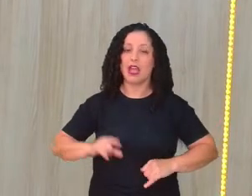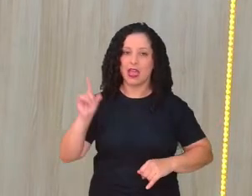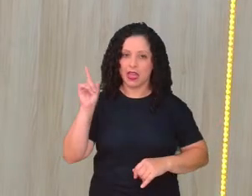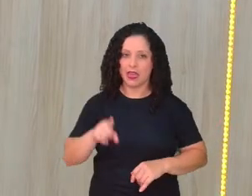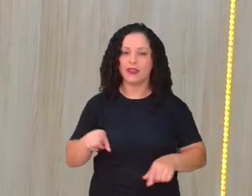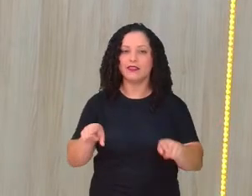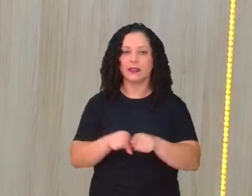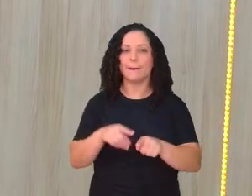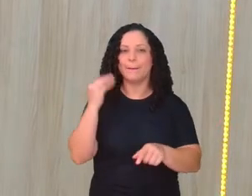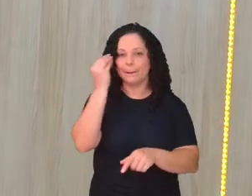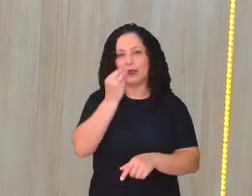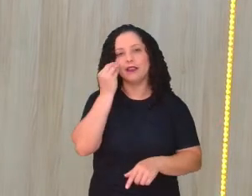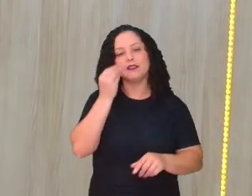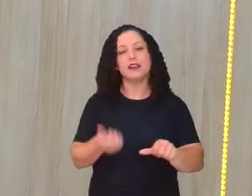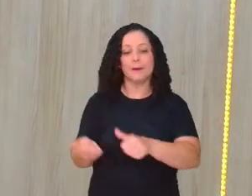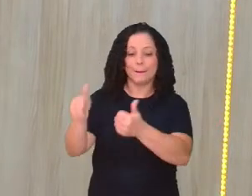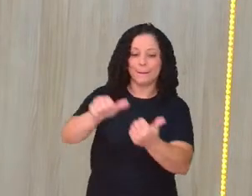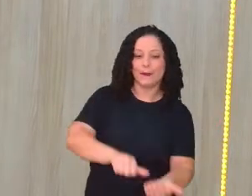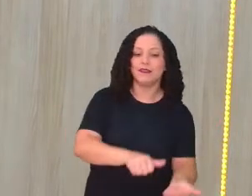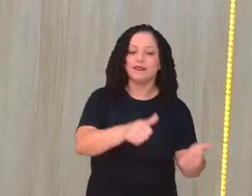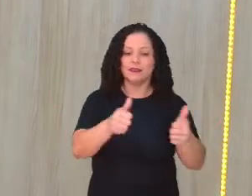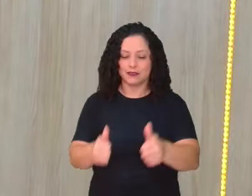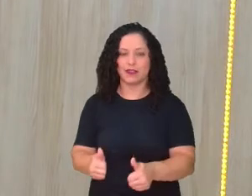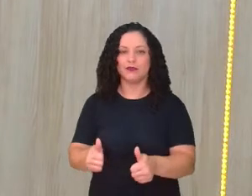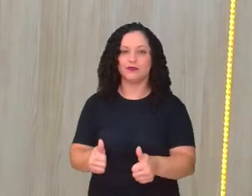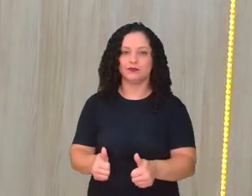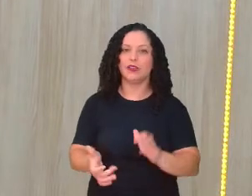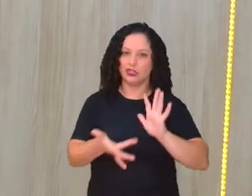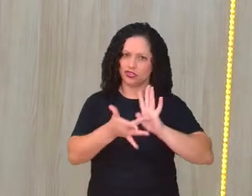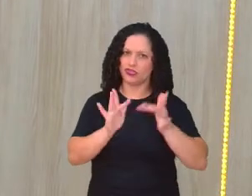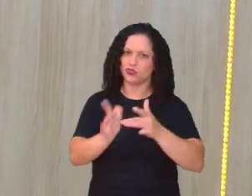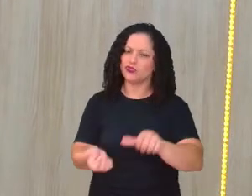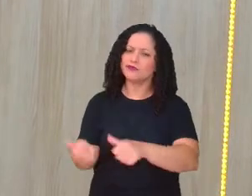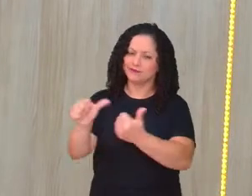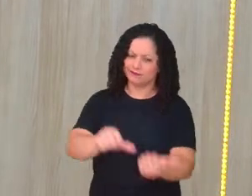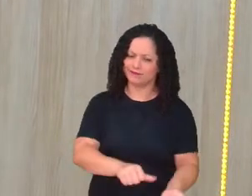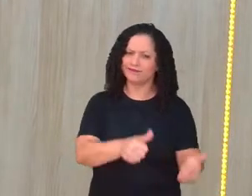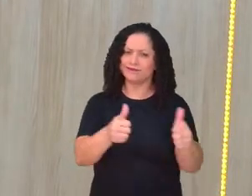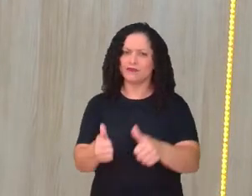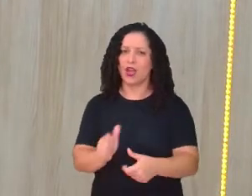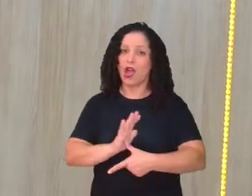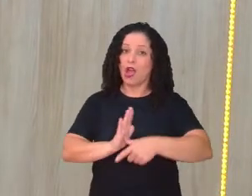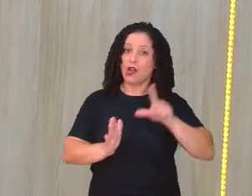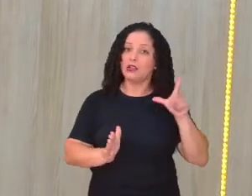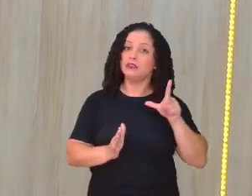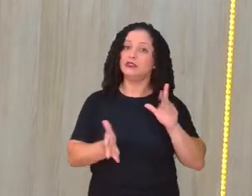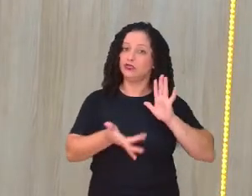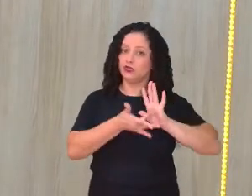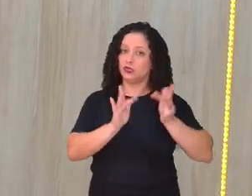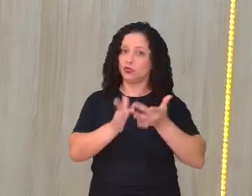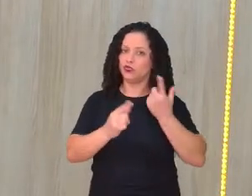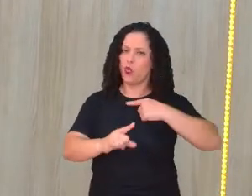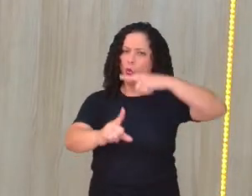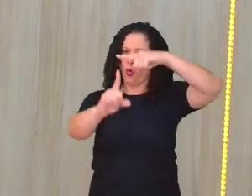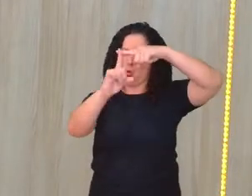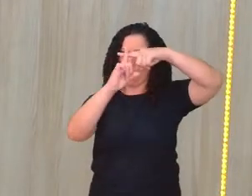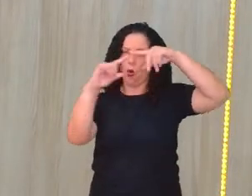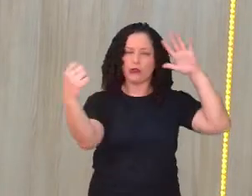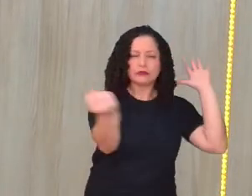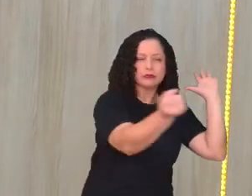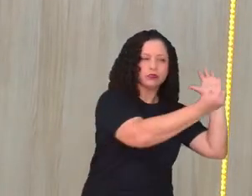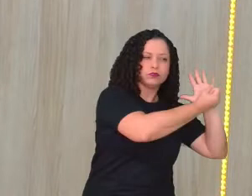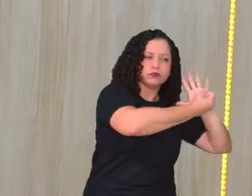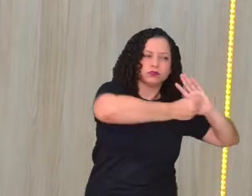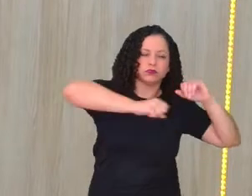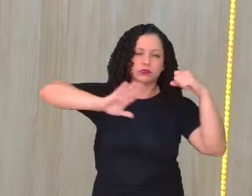e a Eucaristia. Jesus ele é batizado por João Batista e antes de morrer, né, de ser crucificado, ele